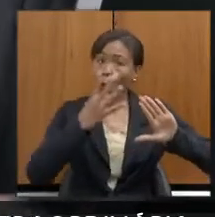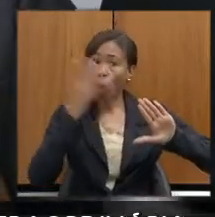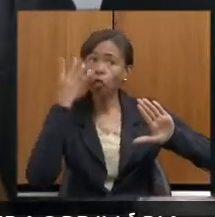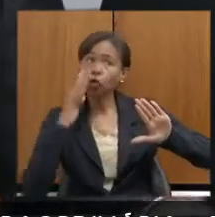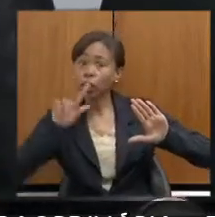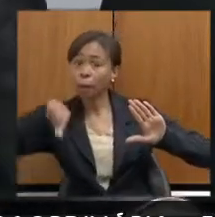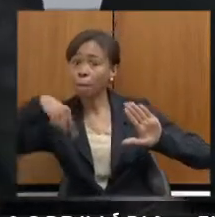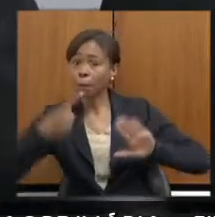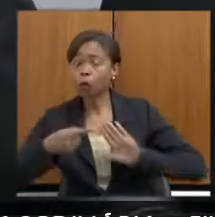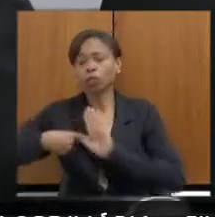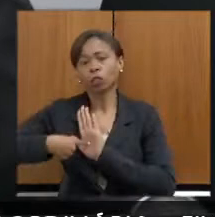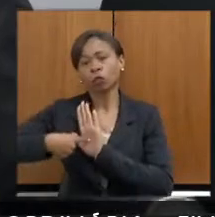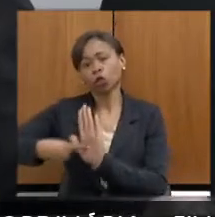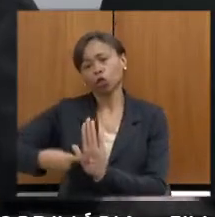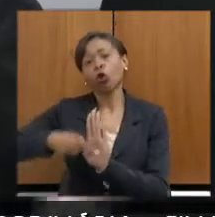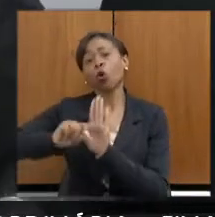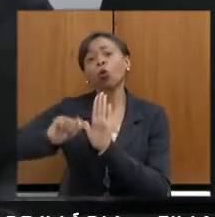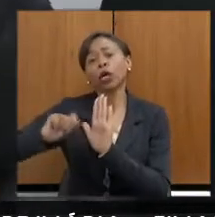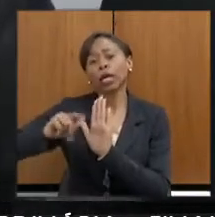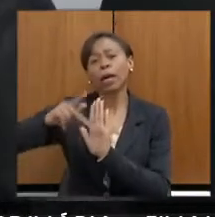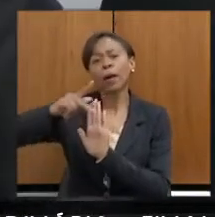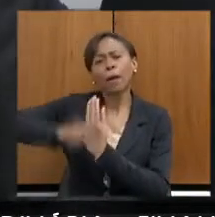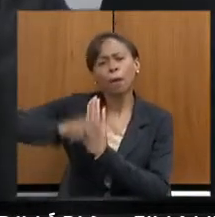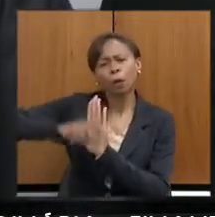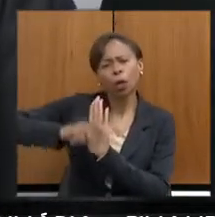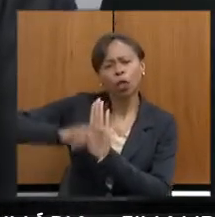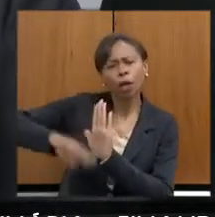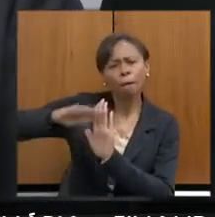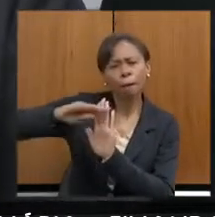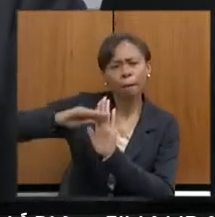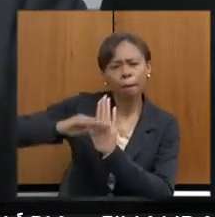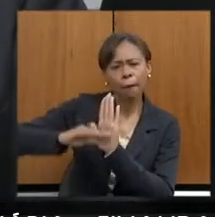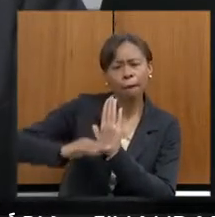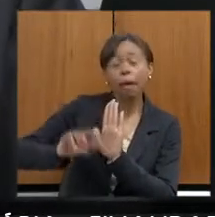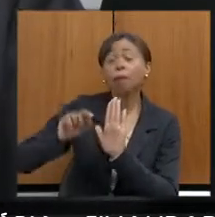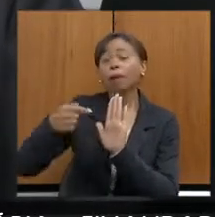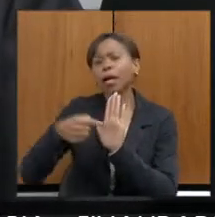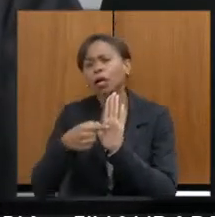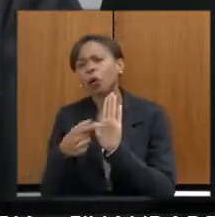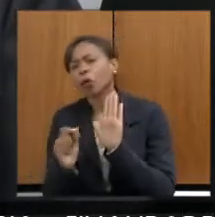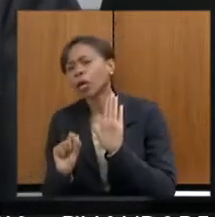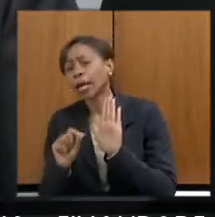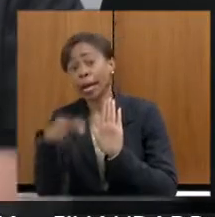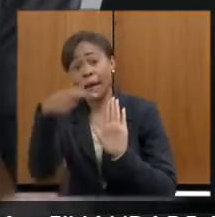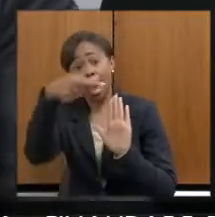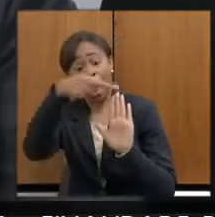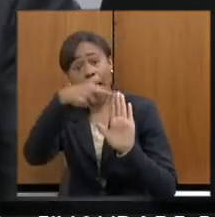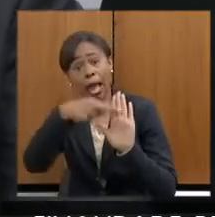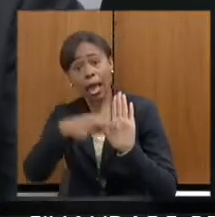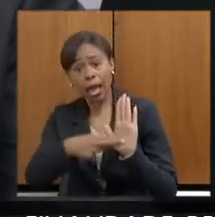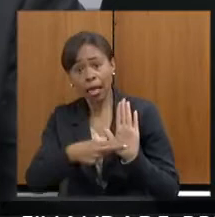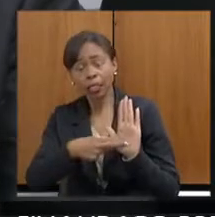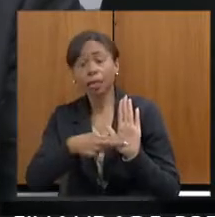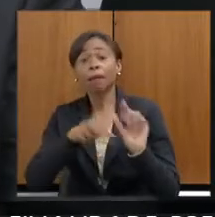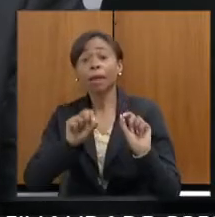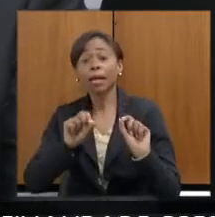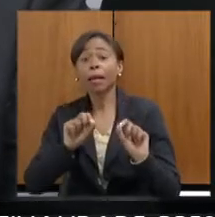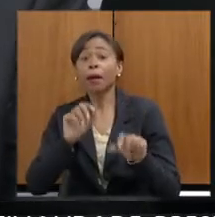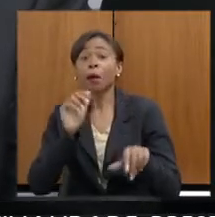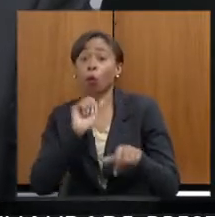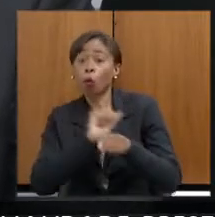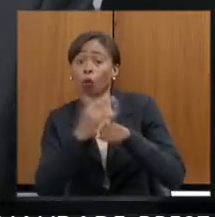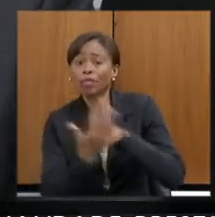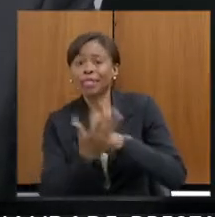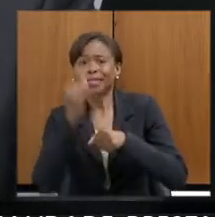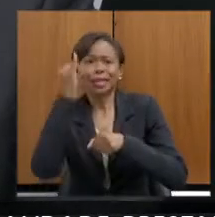gente Apresentou um protocolo de um projeto onde previa medidas né para poder combater o convívio sempre